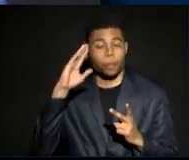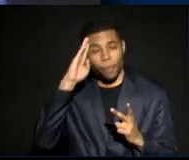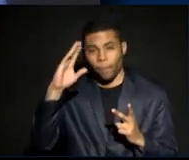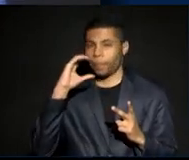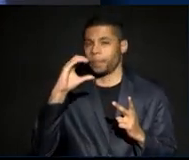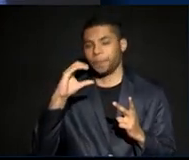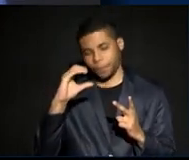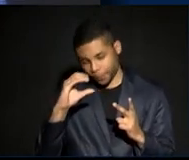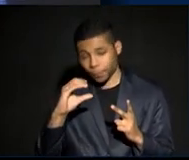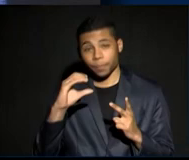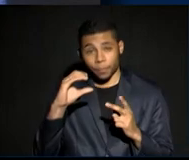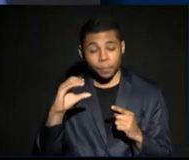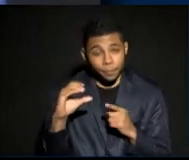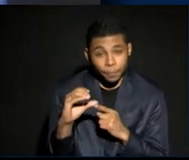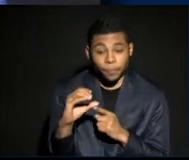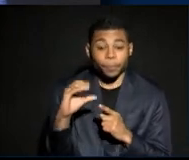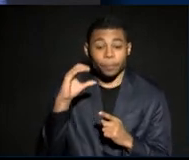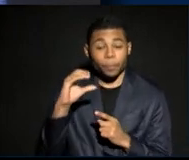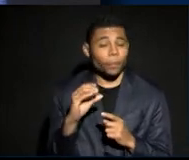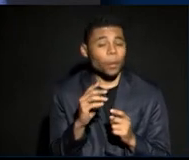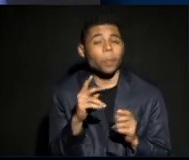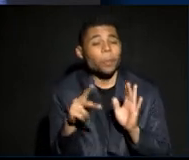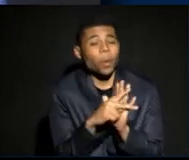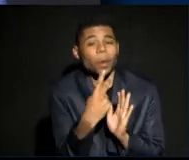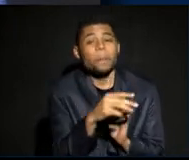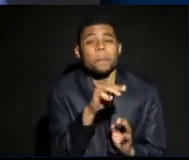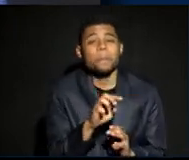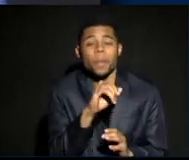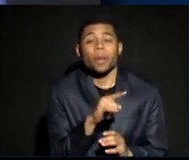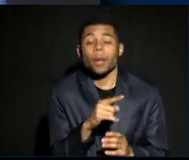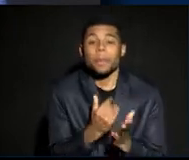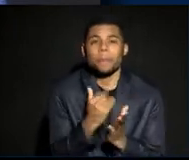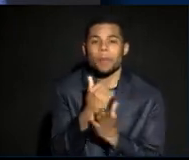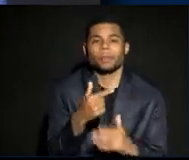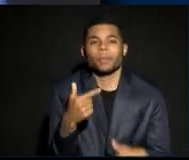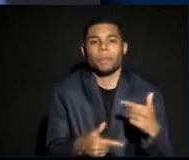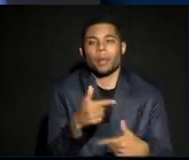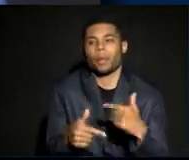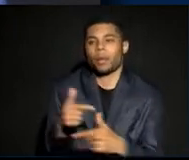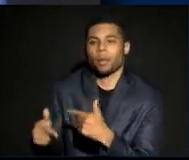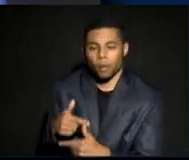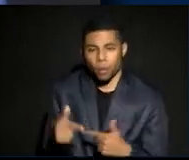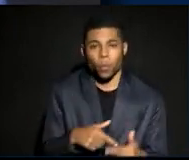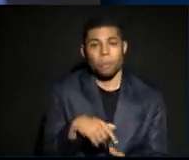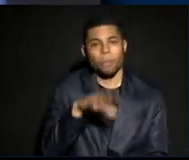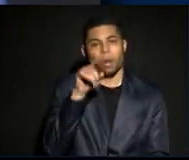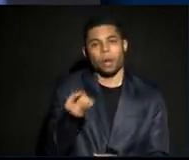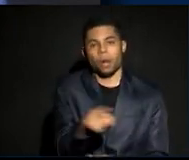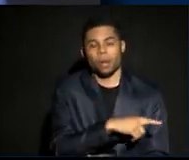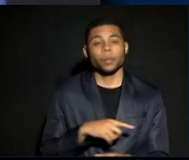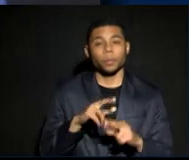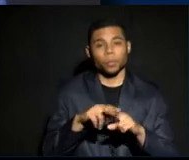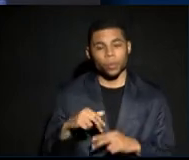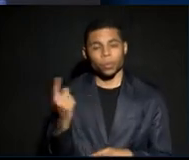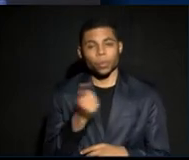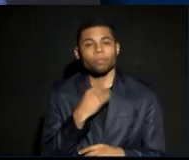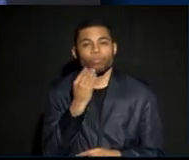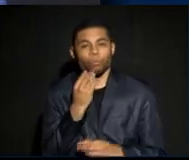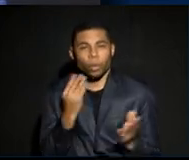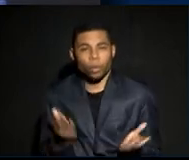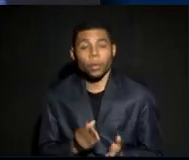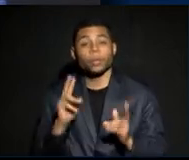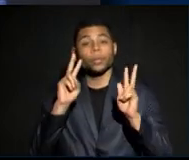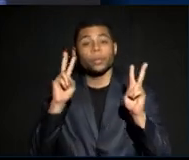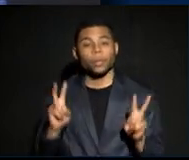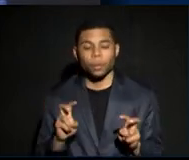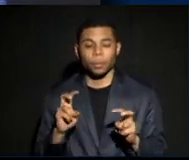principalmente fazer com que estiver chegando me que não pequeno empreendedor que é Quem gera Mais Emprego né e utilizar os instrumentos que nós temos para isso